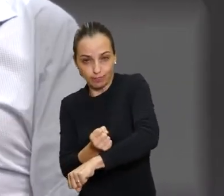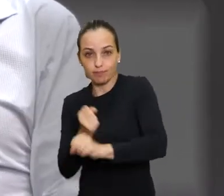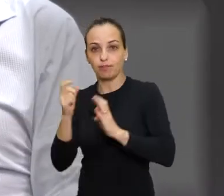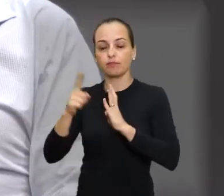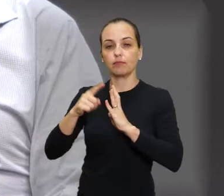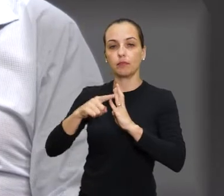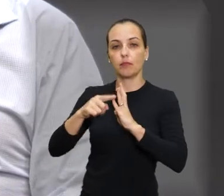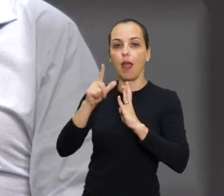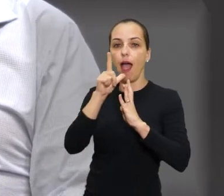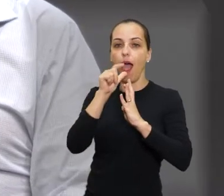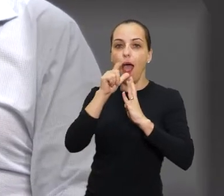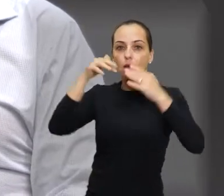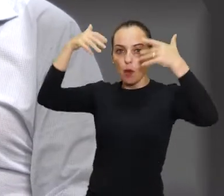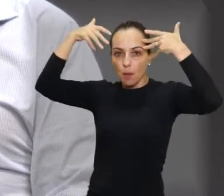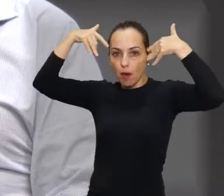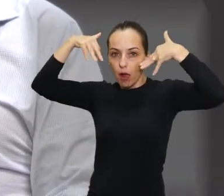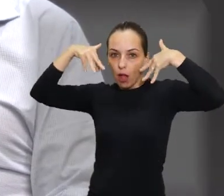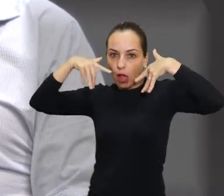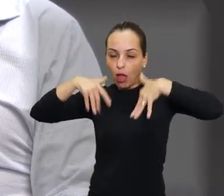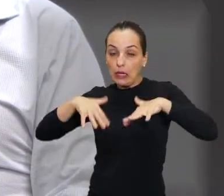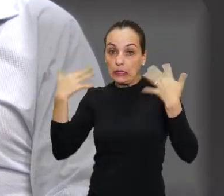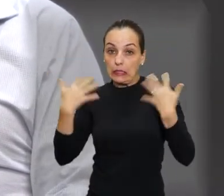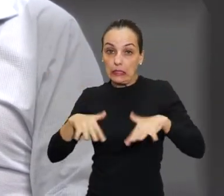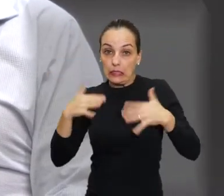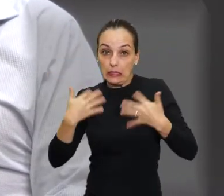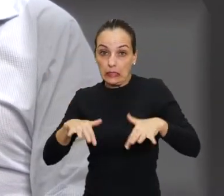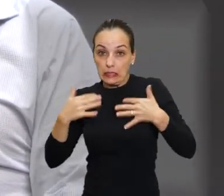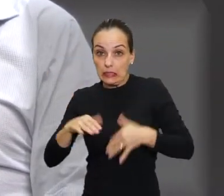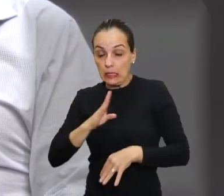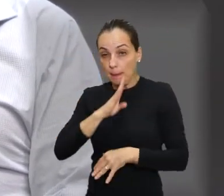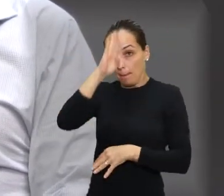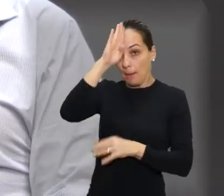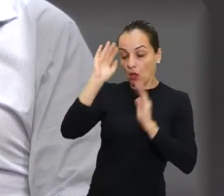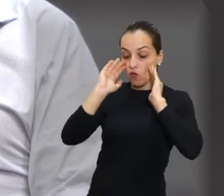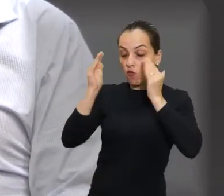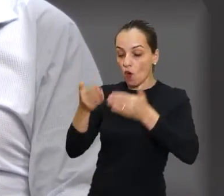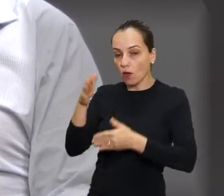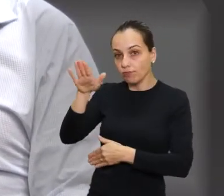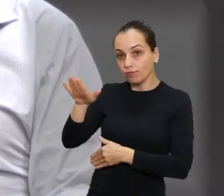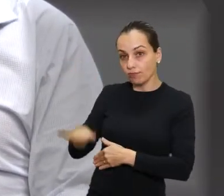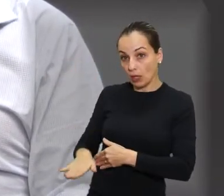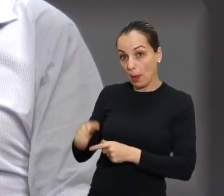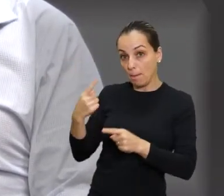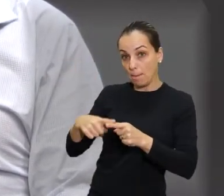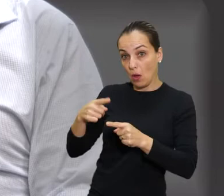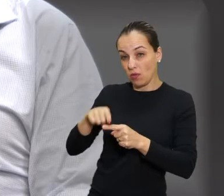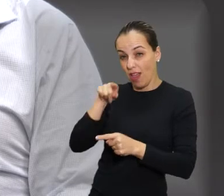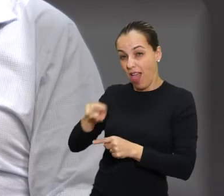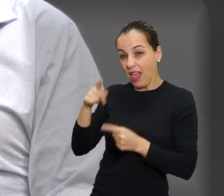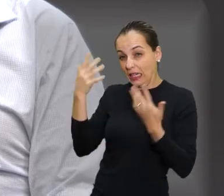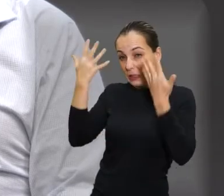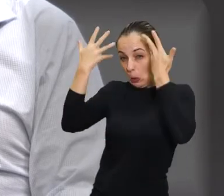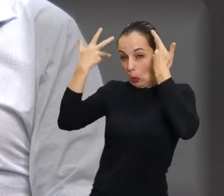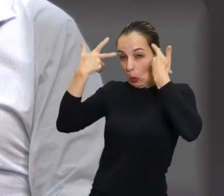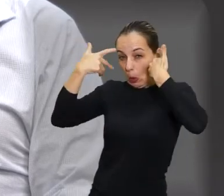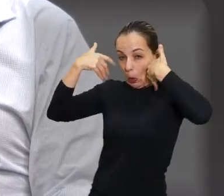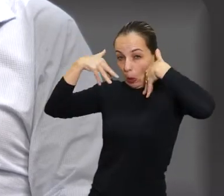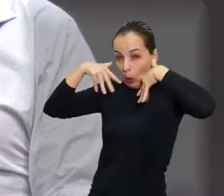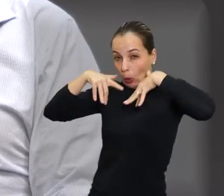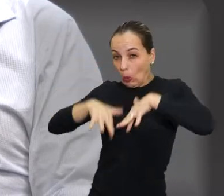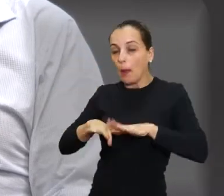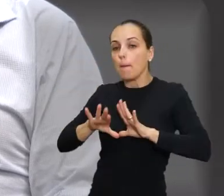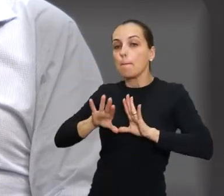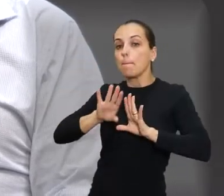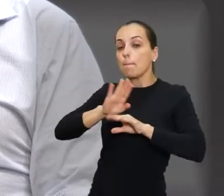sol desencadeia. Você pode ter as desidratações, principalmente na criança, sempre lembrar que a criança, a quantidade de água é maior